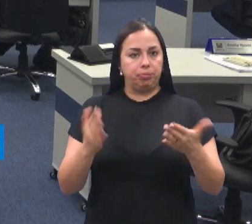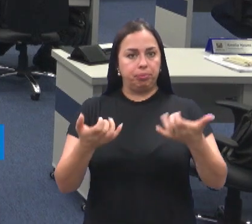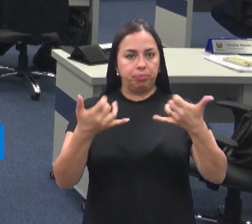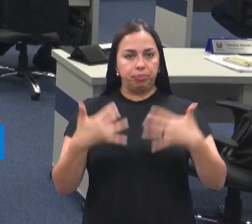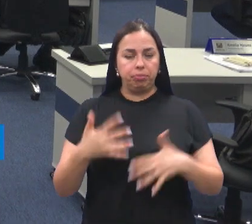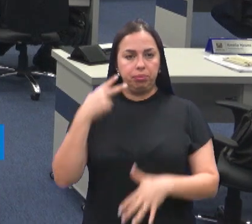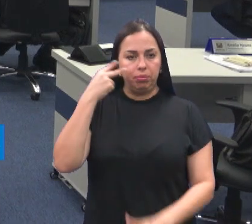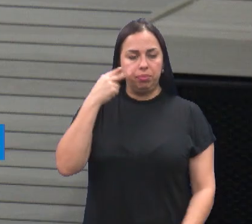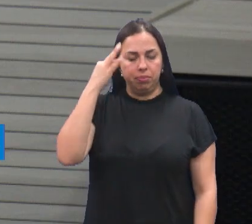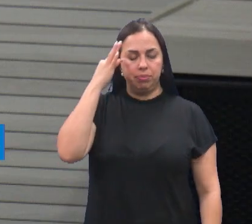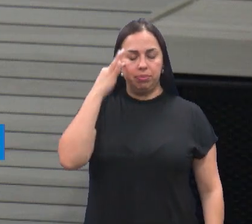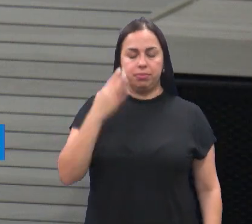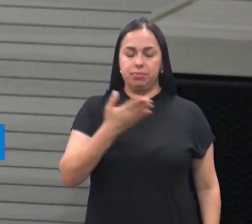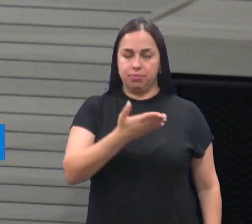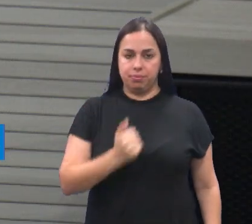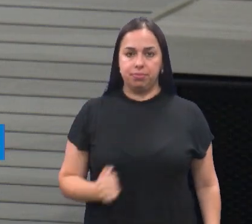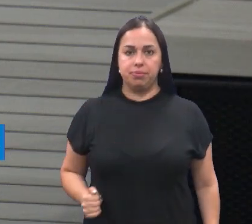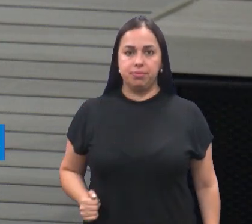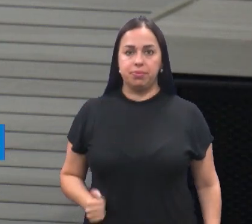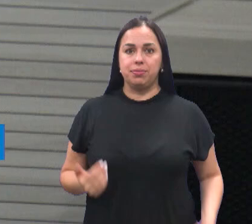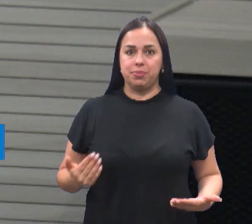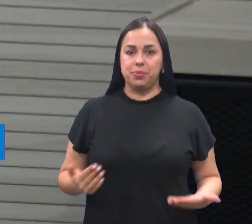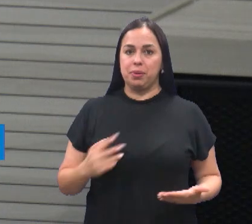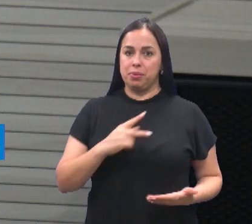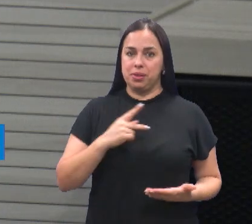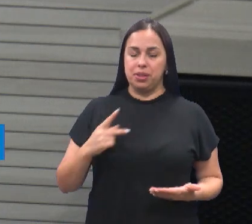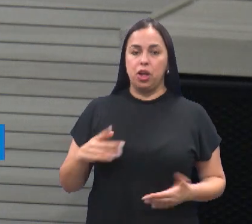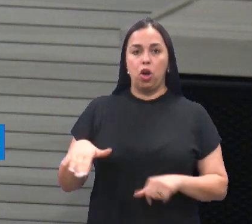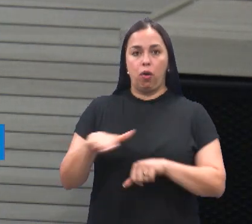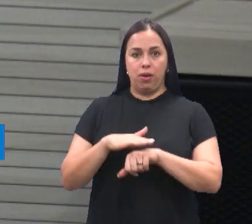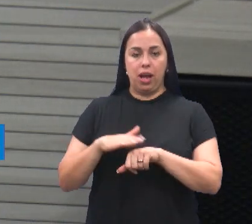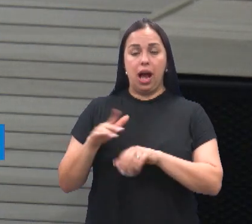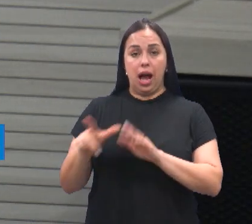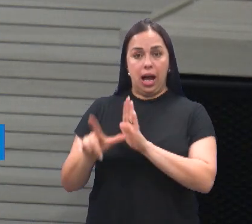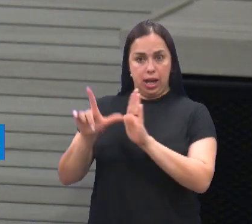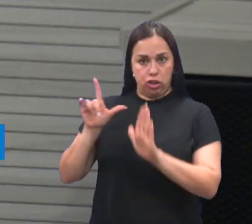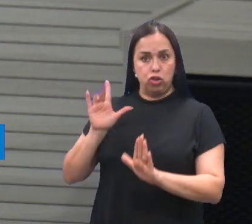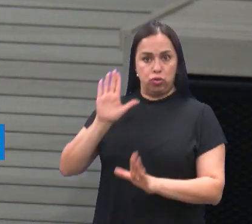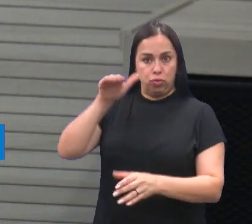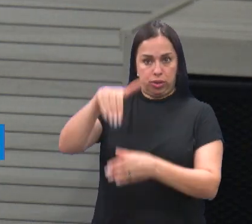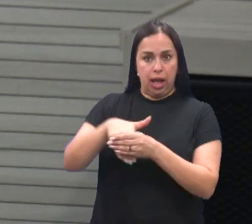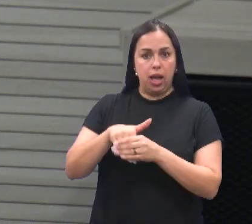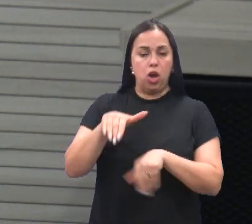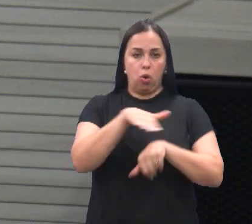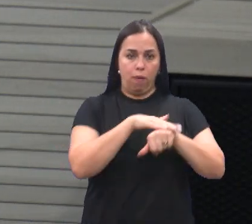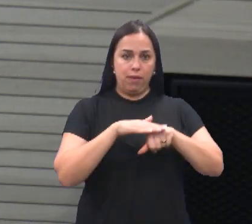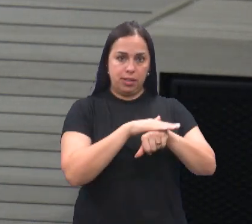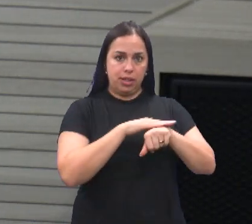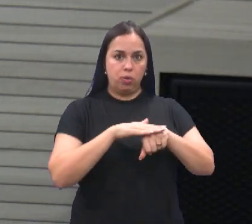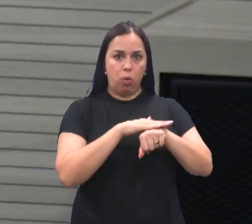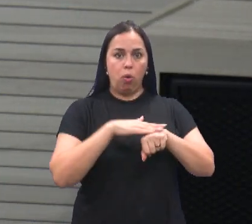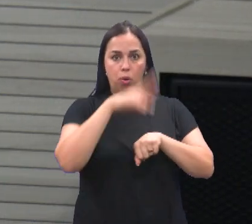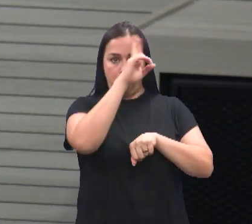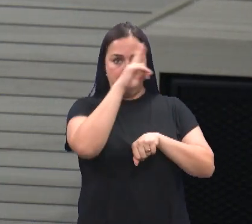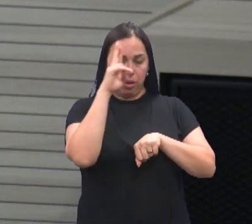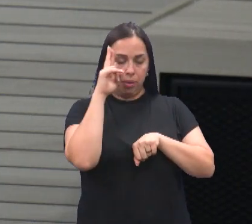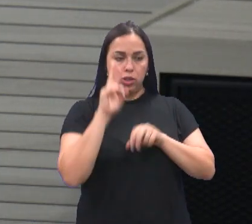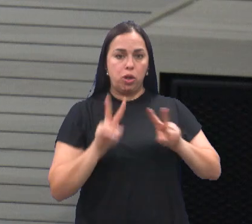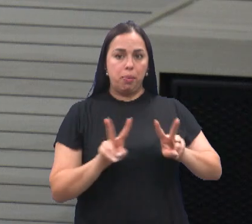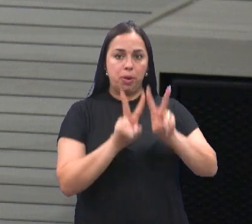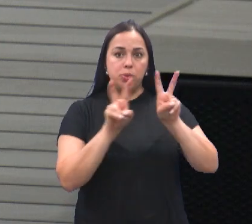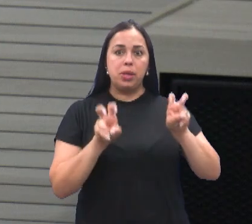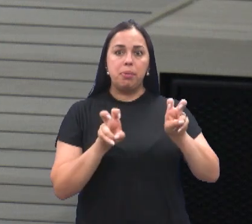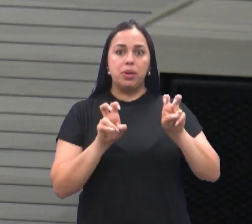Henrique. Vamos lá, senhor presidente, conversei antes da minha votação com o vereador Roberto Chagas, né, diz respeito a uma